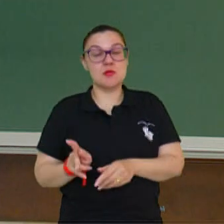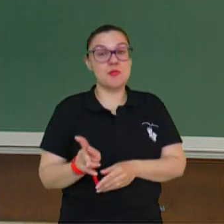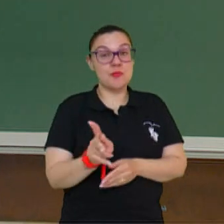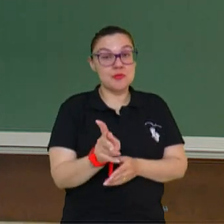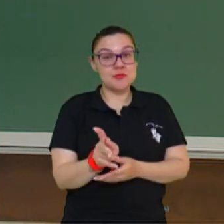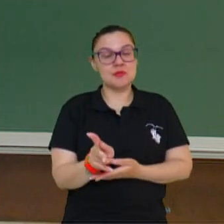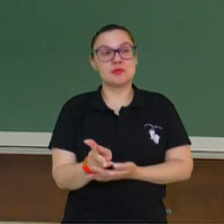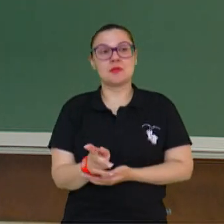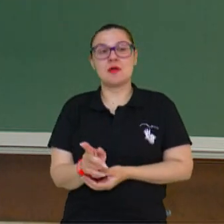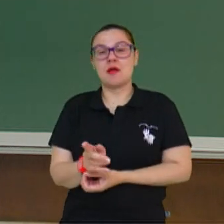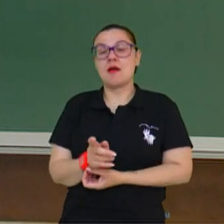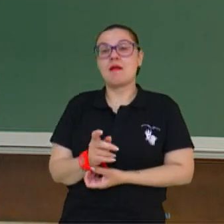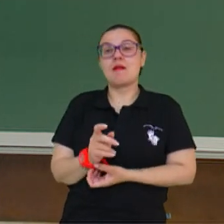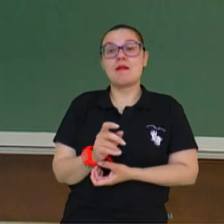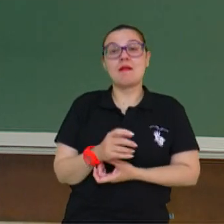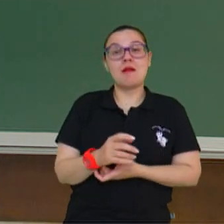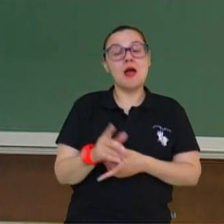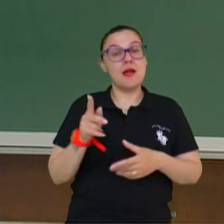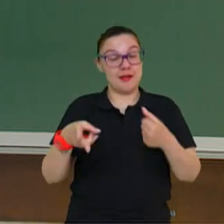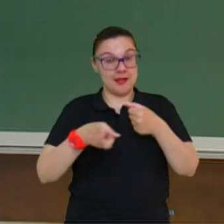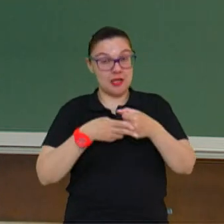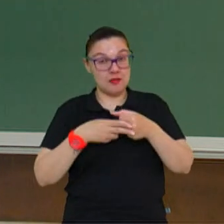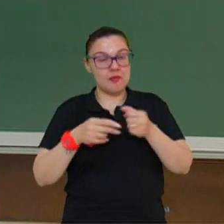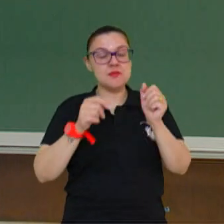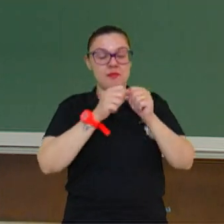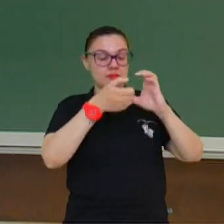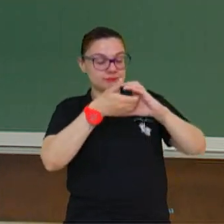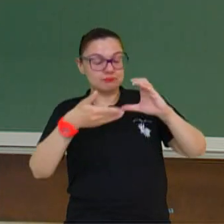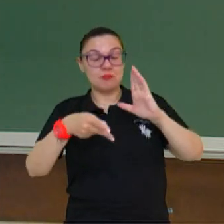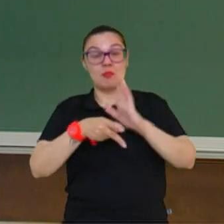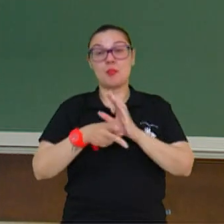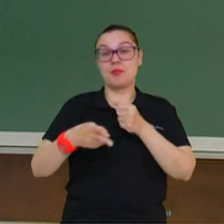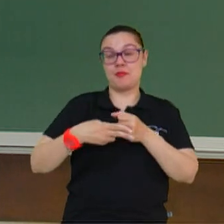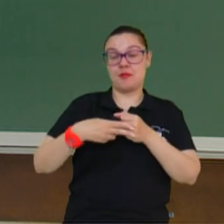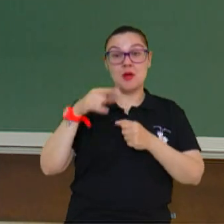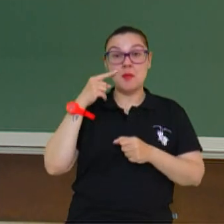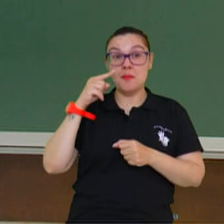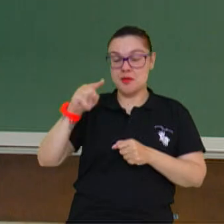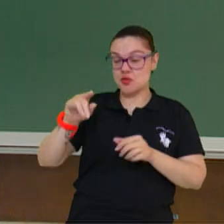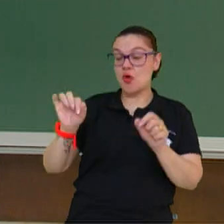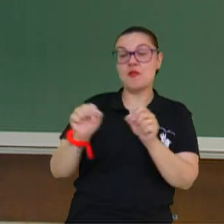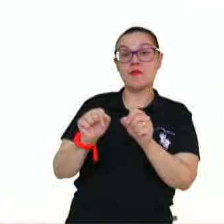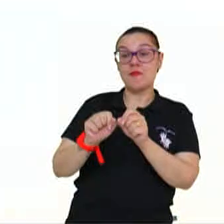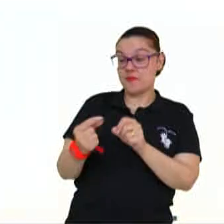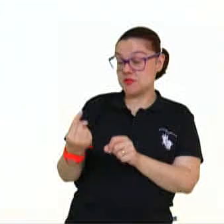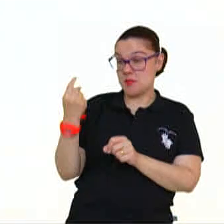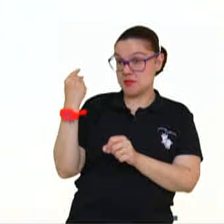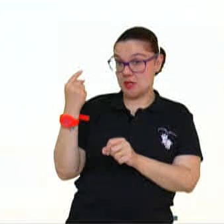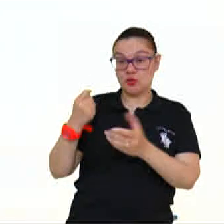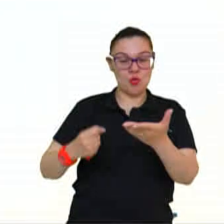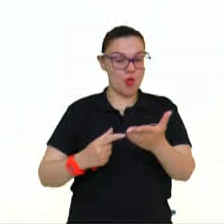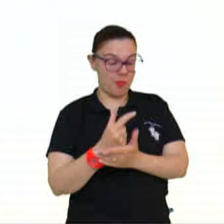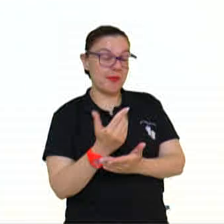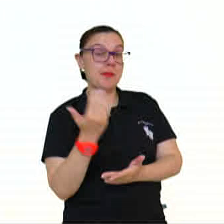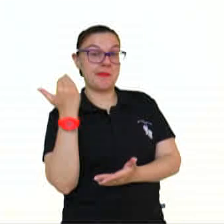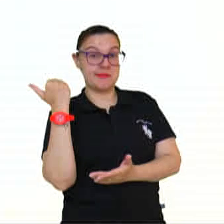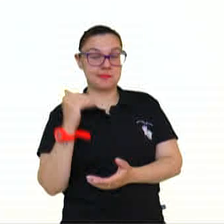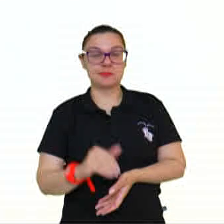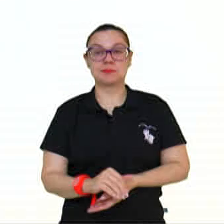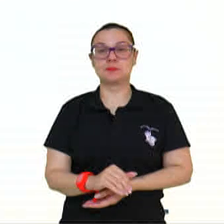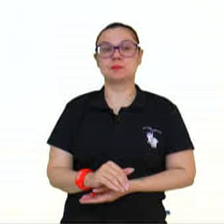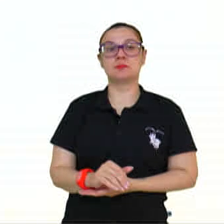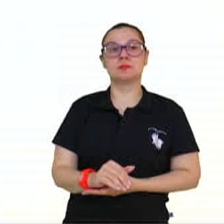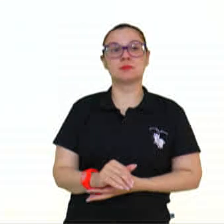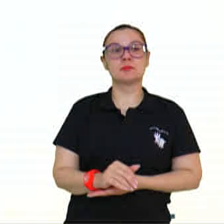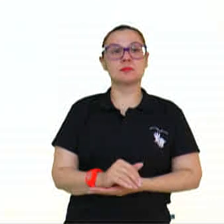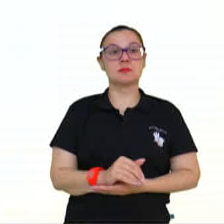continuidade, aquele verbo que dá relação. Daqui a pouco nós veremos aspectos do verbo, vocês vão entender isso. Mas temos fiz, está no passado, comprei, também foi passado.